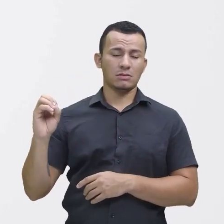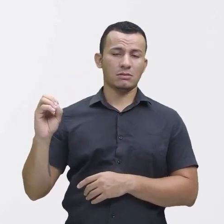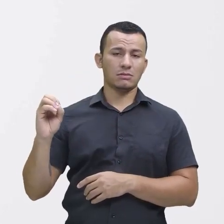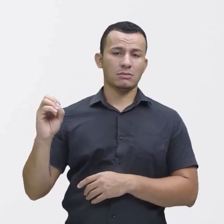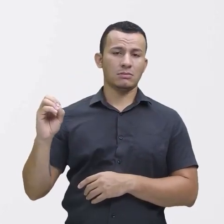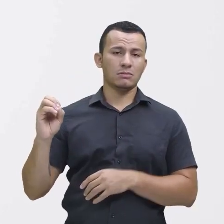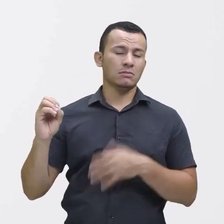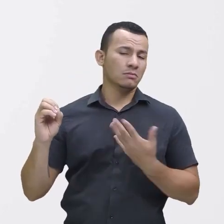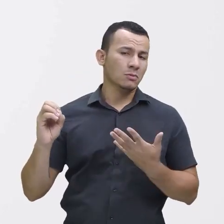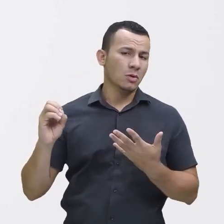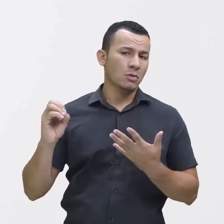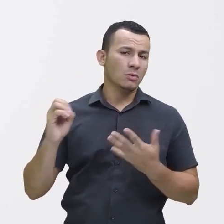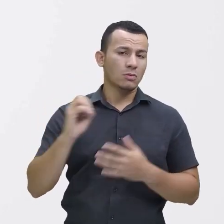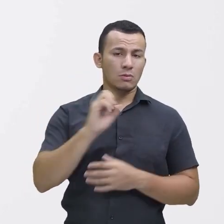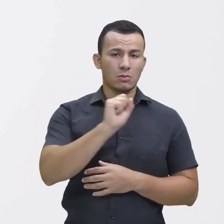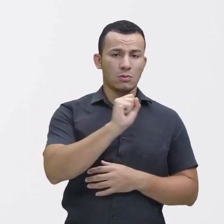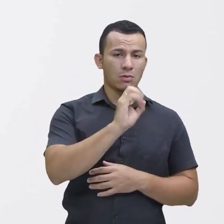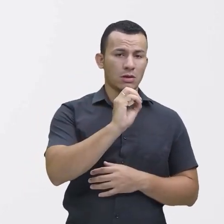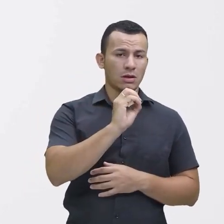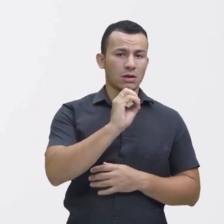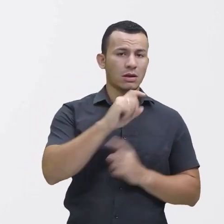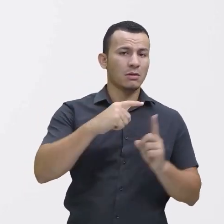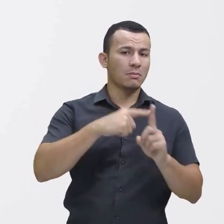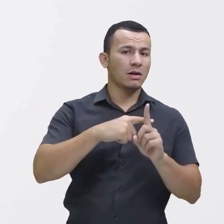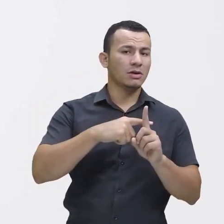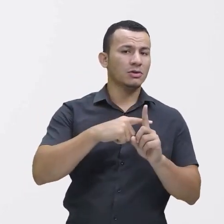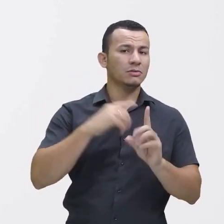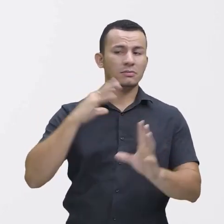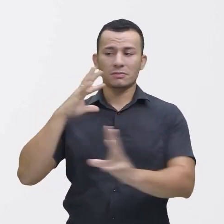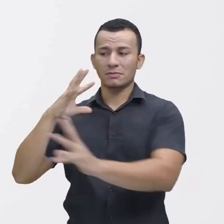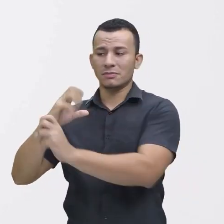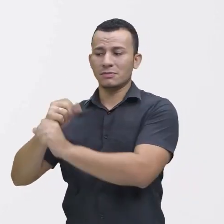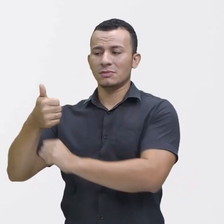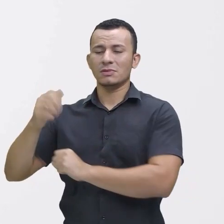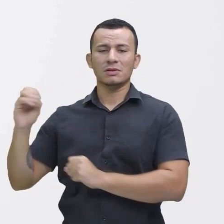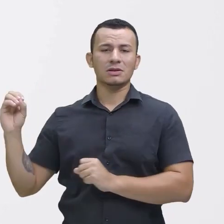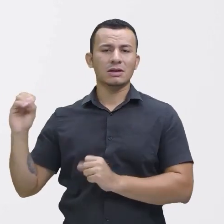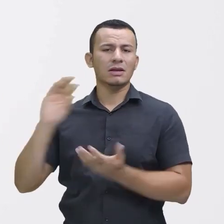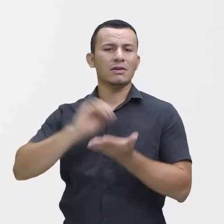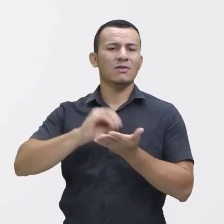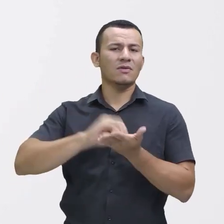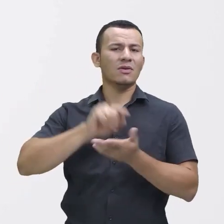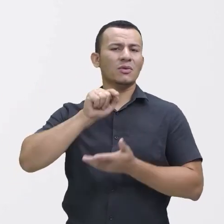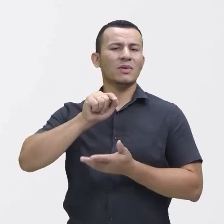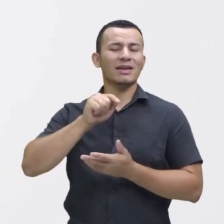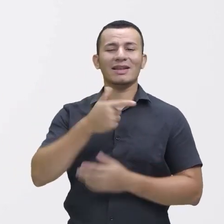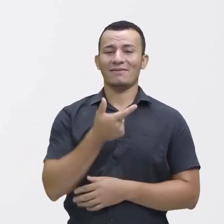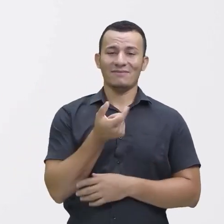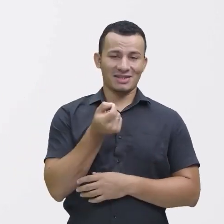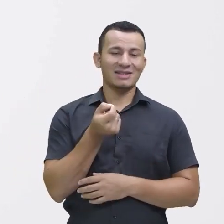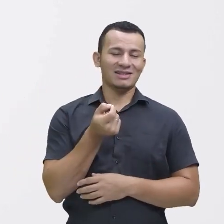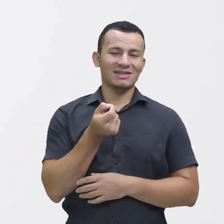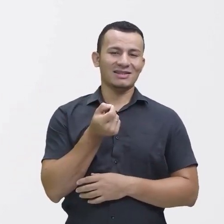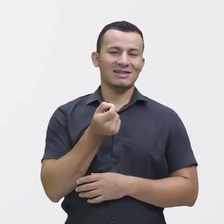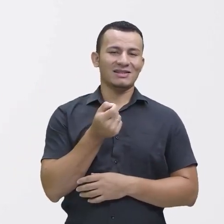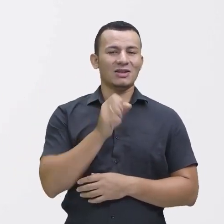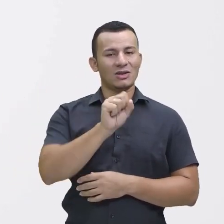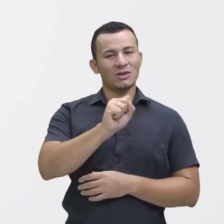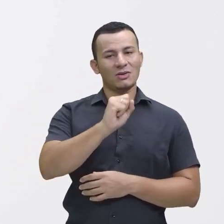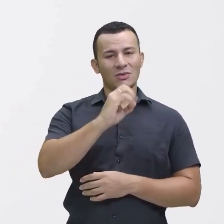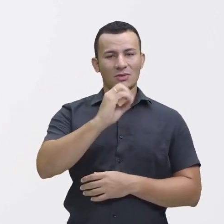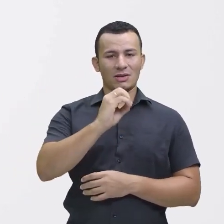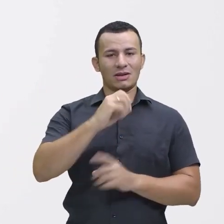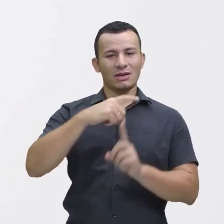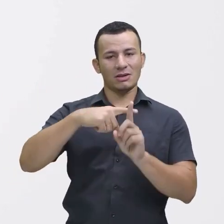100. Descobriu? Descobriu. Você é muito esperto. Descobriu que é 20. Muito bem.